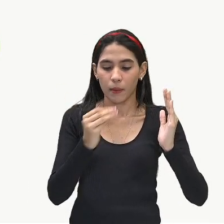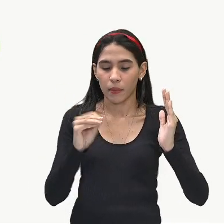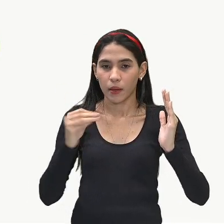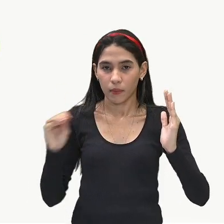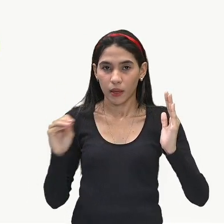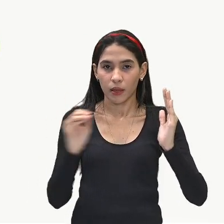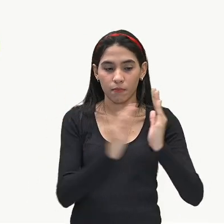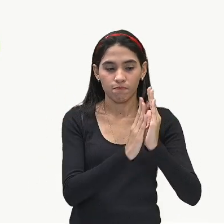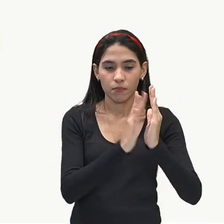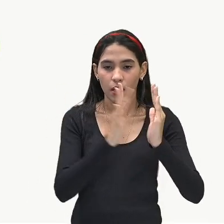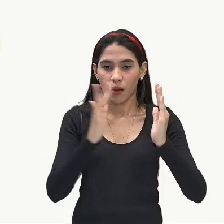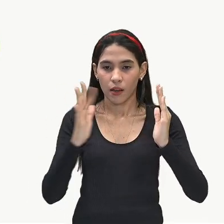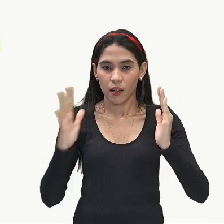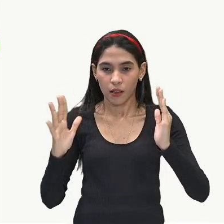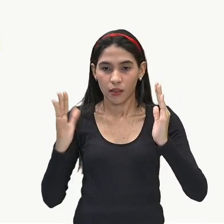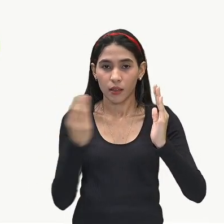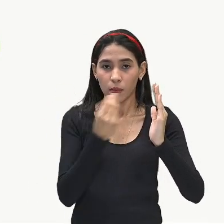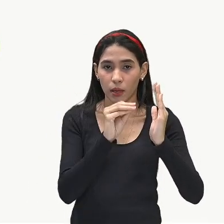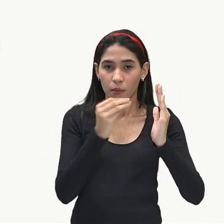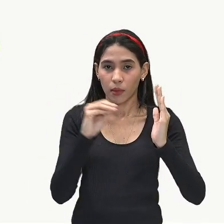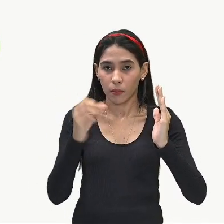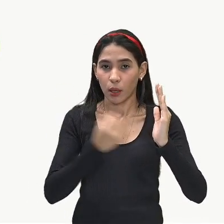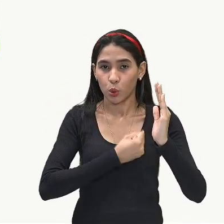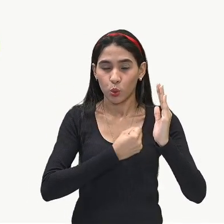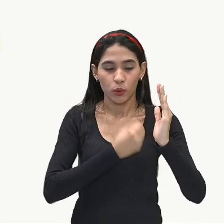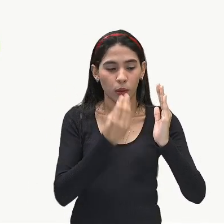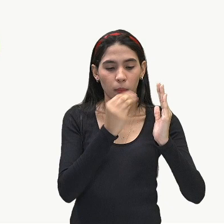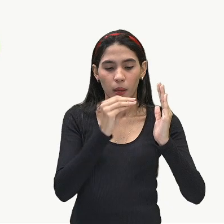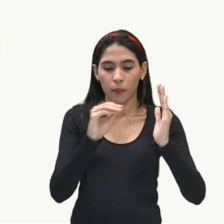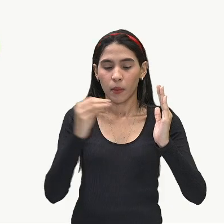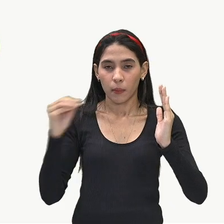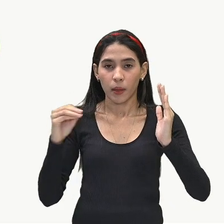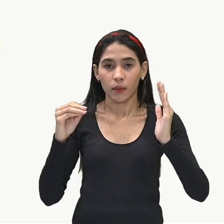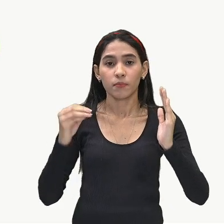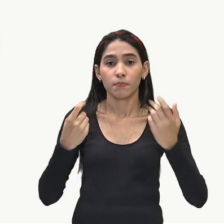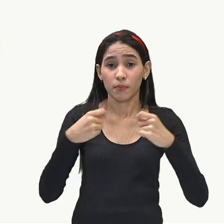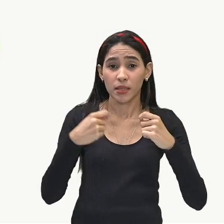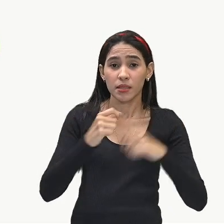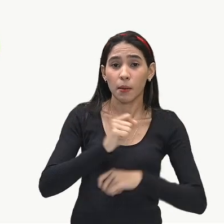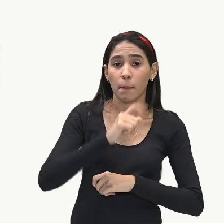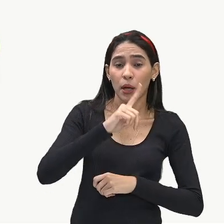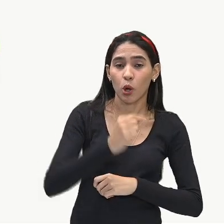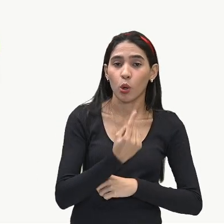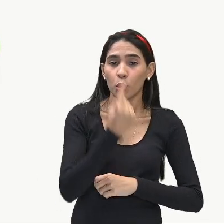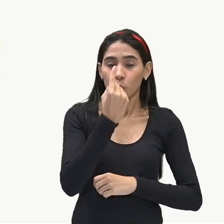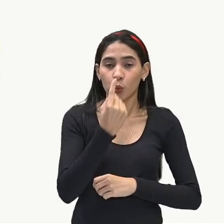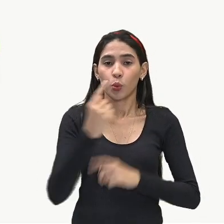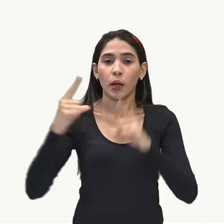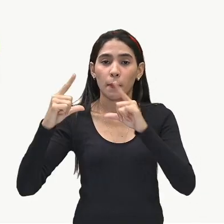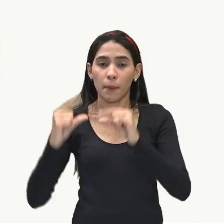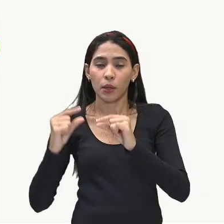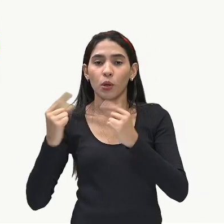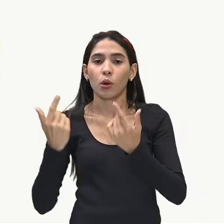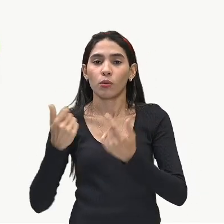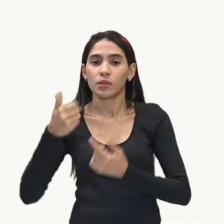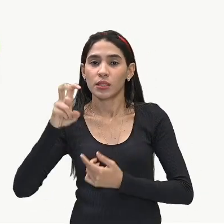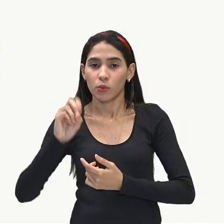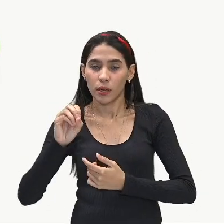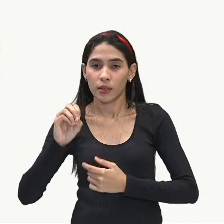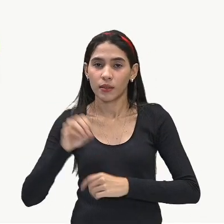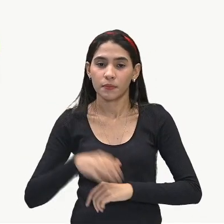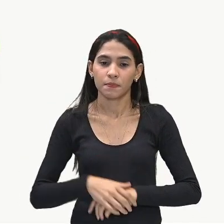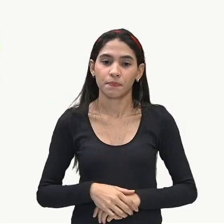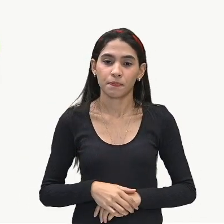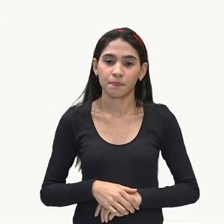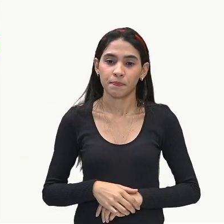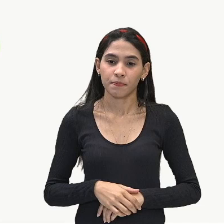nessa sequência, né, terão que ser maiores que 1 e menores que 50.